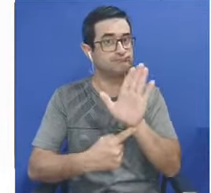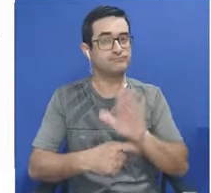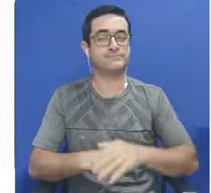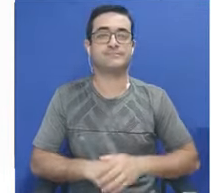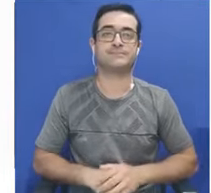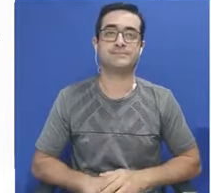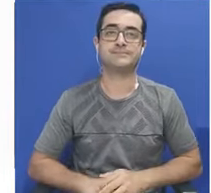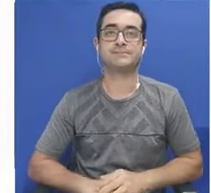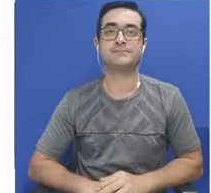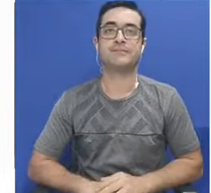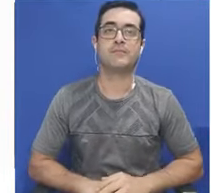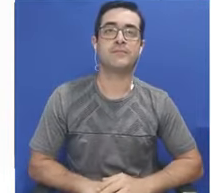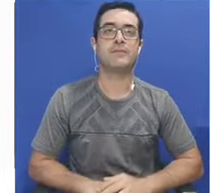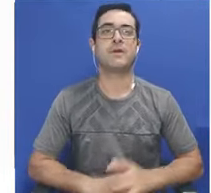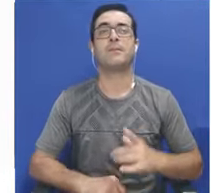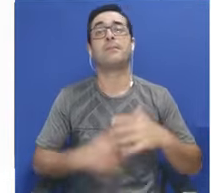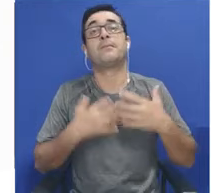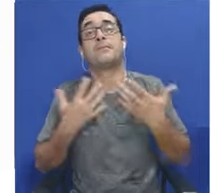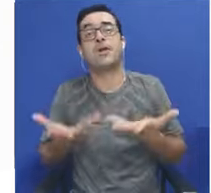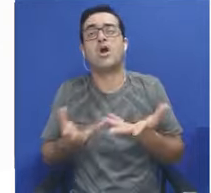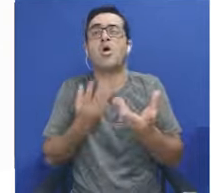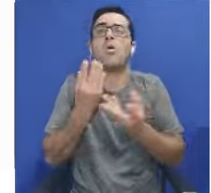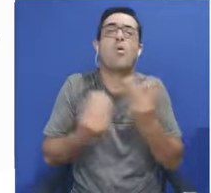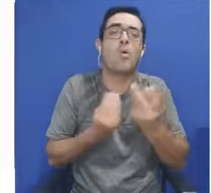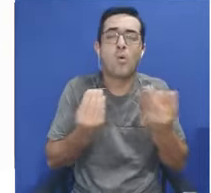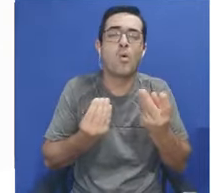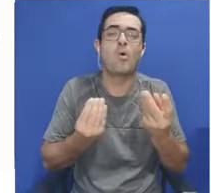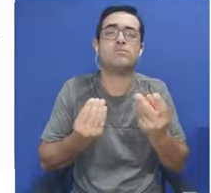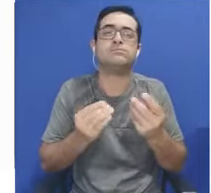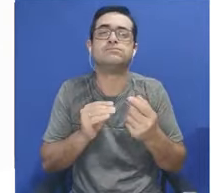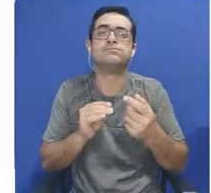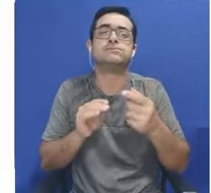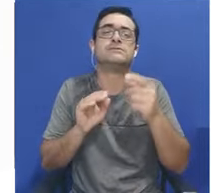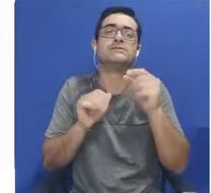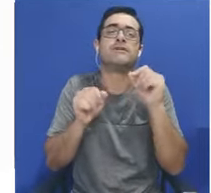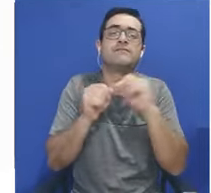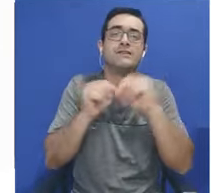fórmula empírica a partir da fórmula percentual?